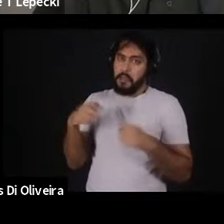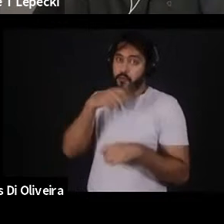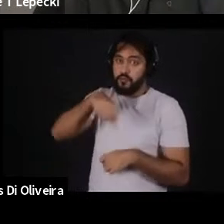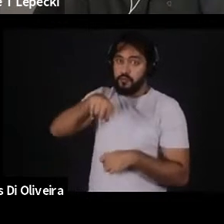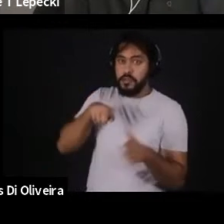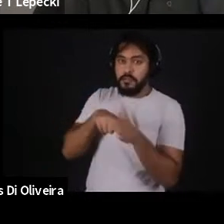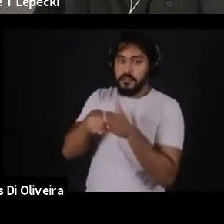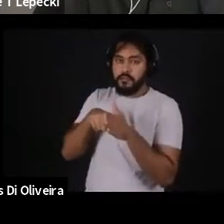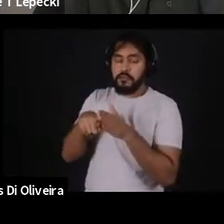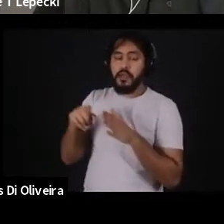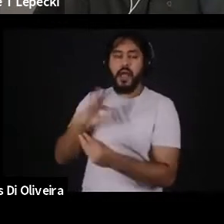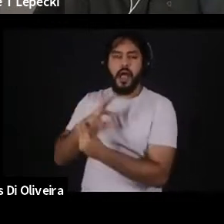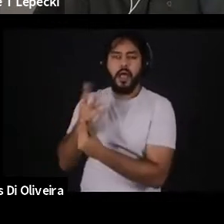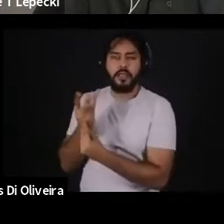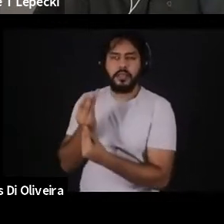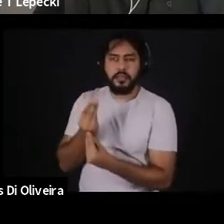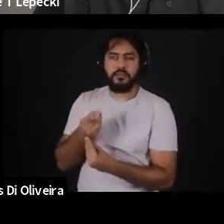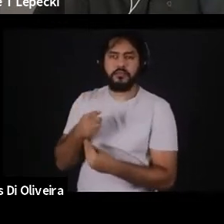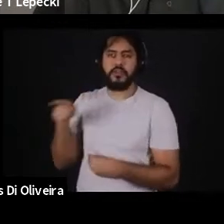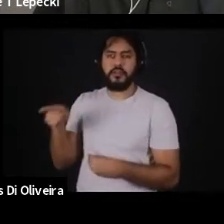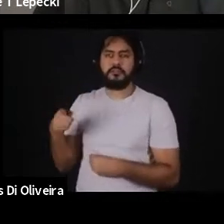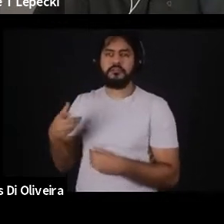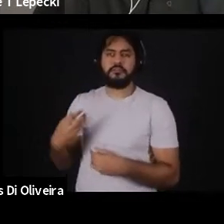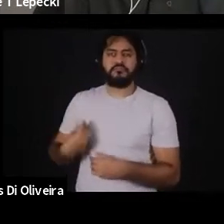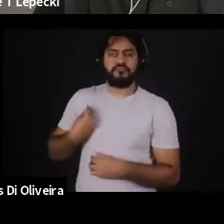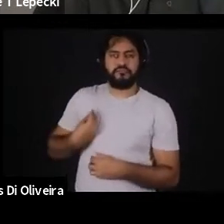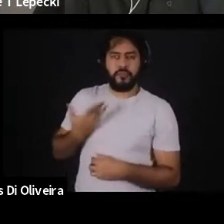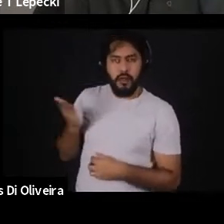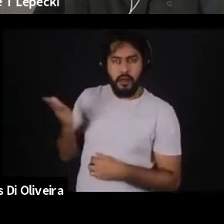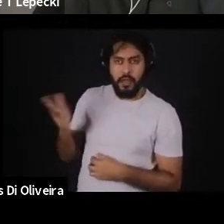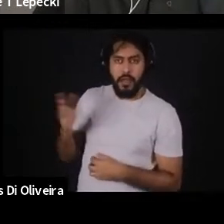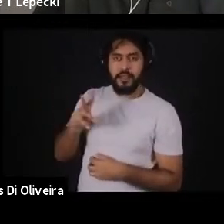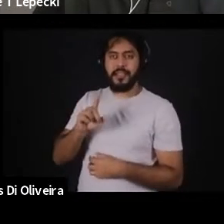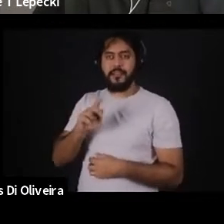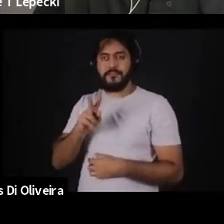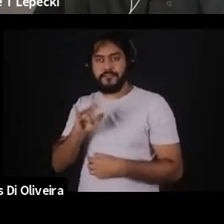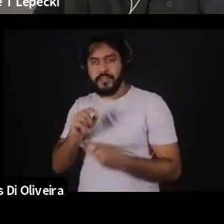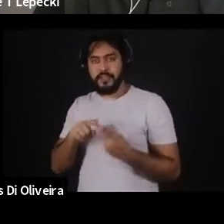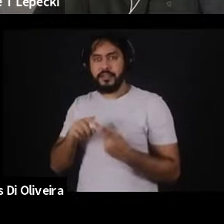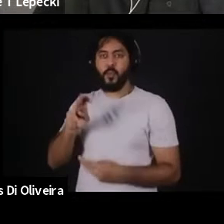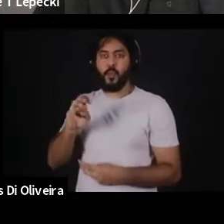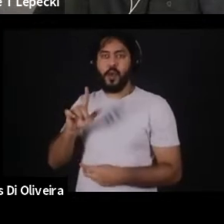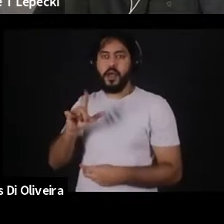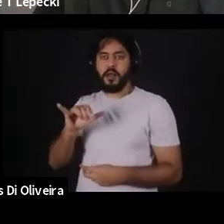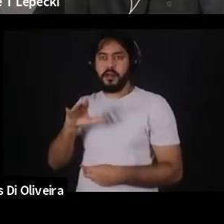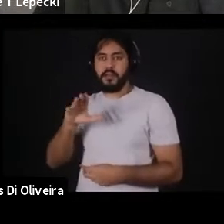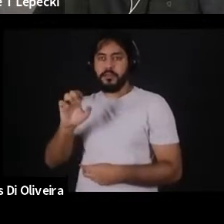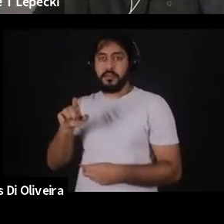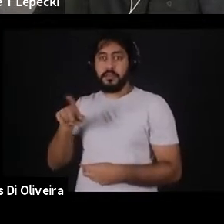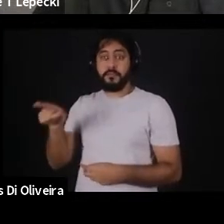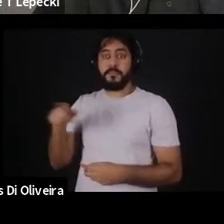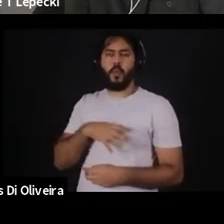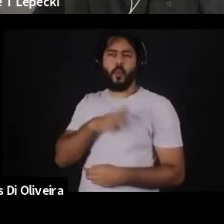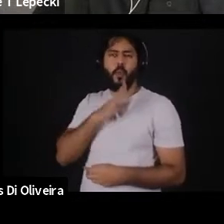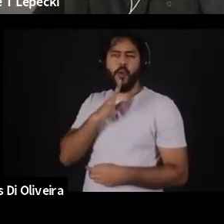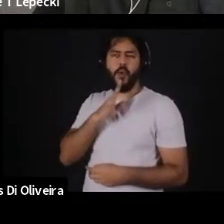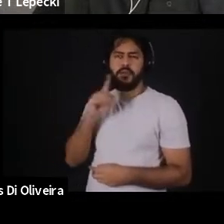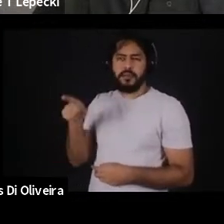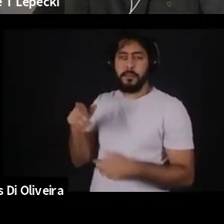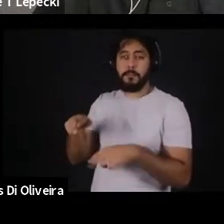tiveram residência lá, Davi e Wallace. Eu os conheci a partir de um filme que documenta,